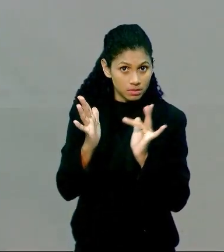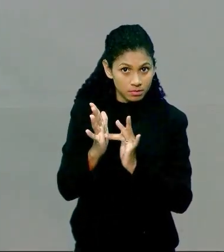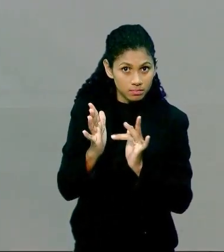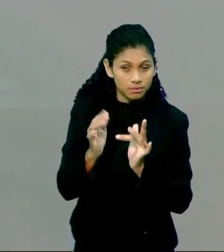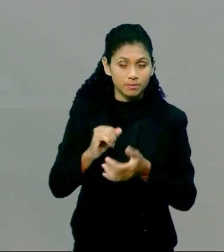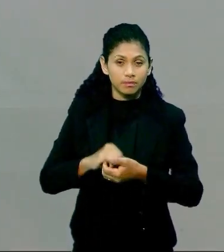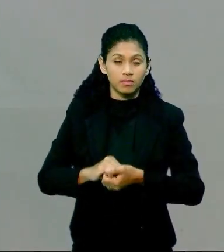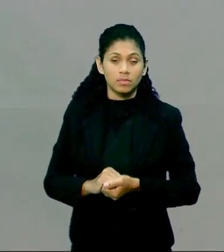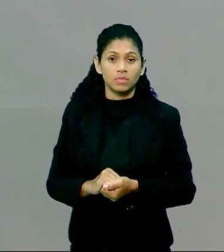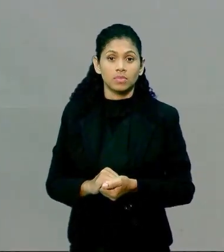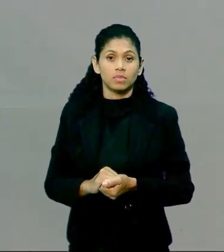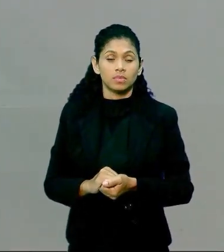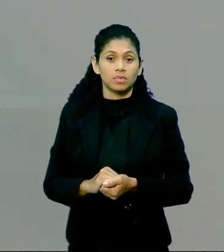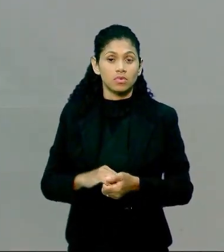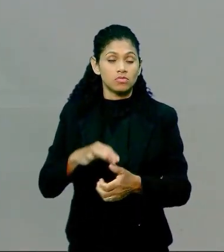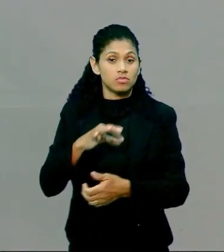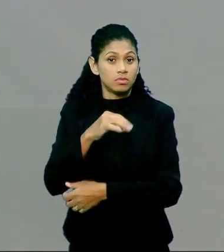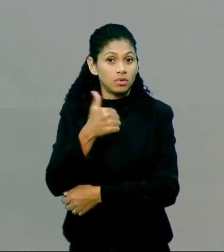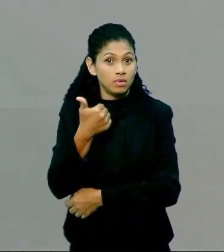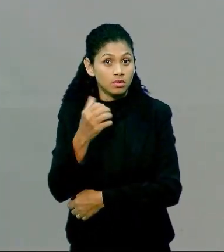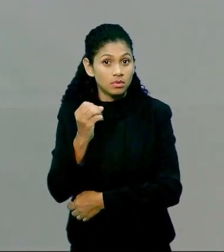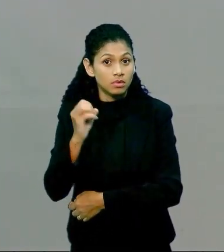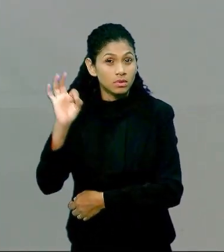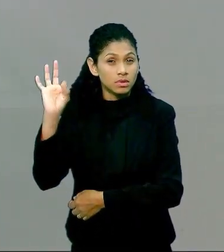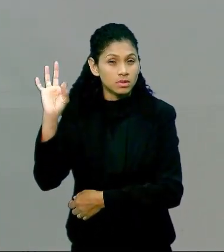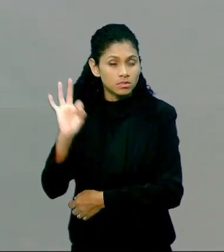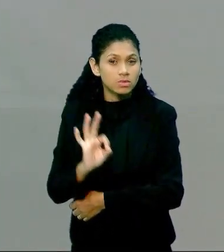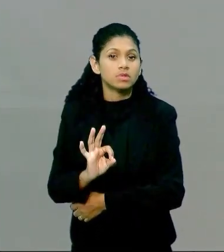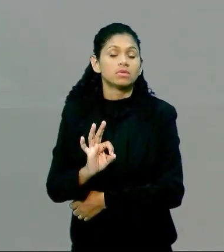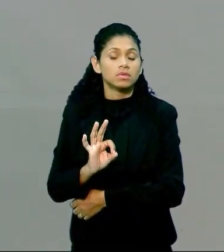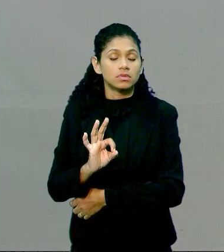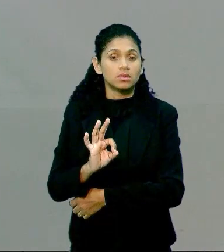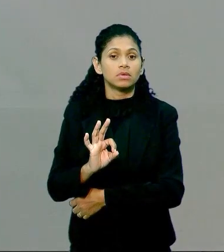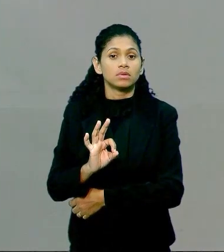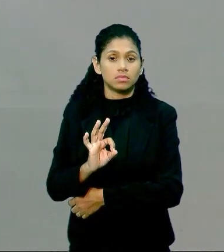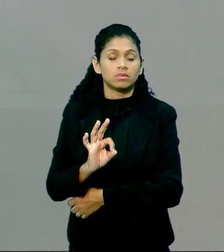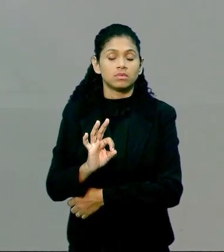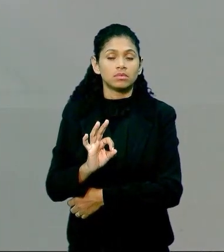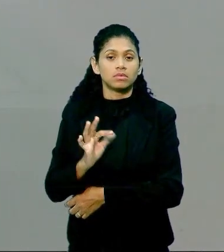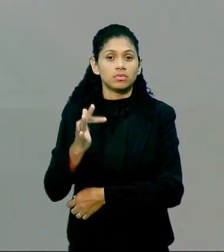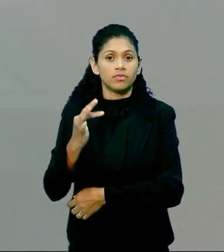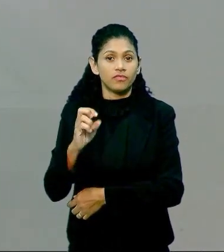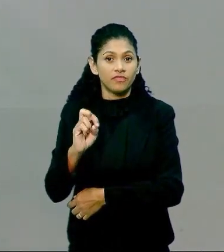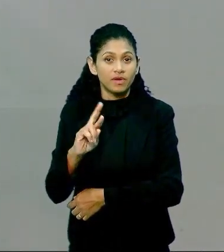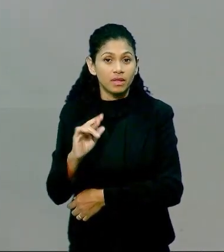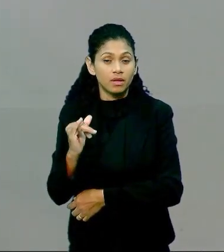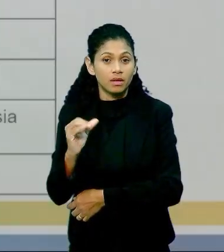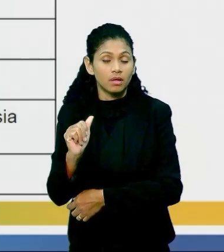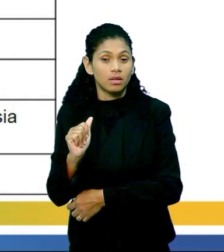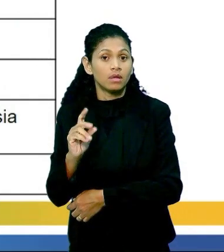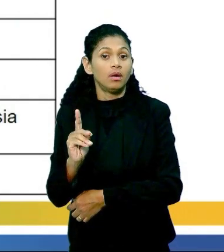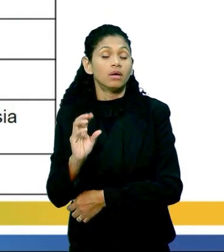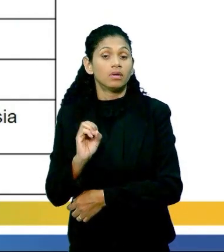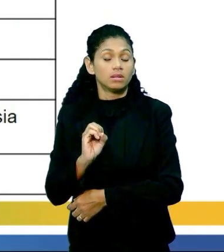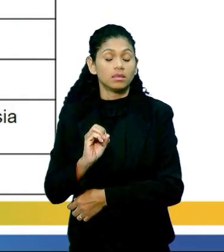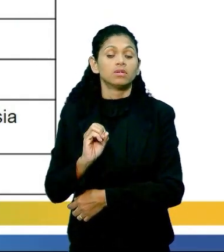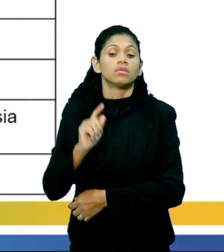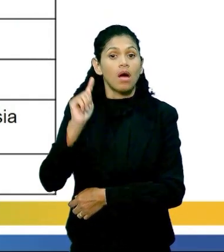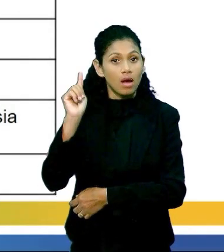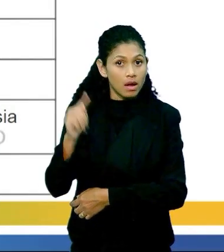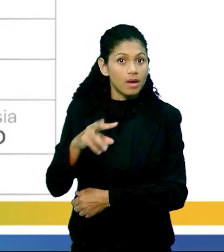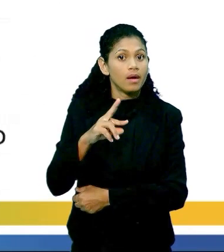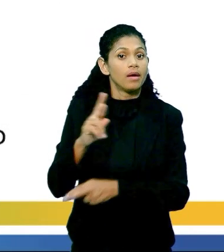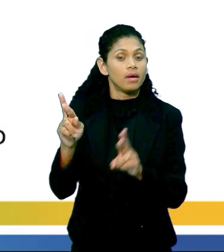100% dos feriados, né? A Espanha é um país muito católico, né? Desde a sua origem, tá? Então, não tem como